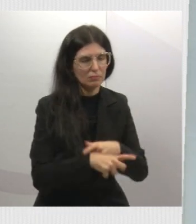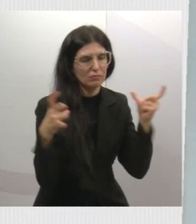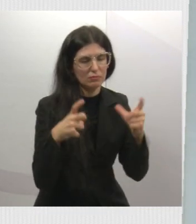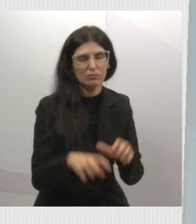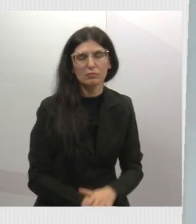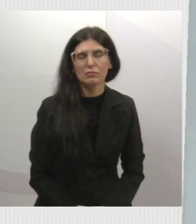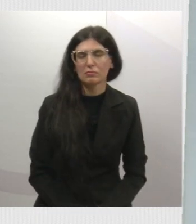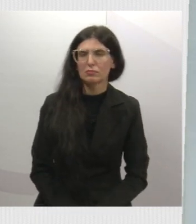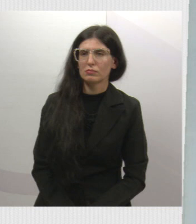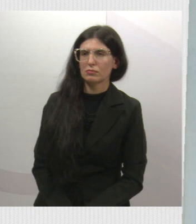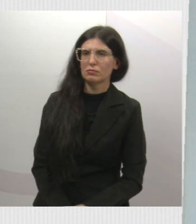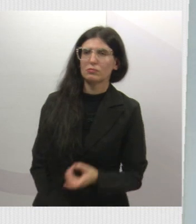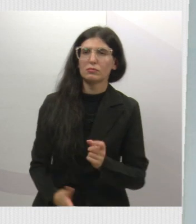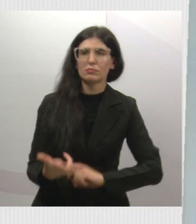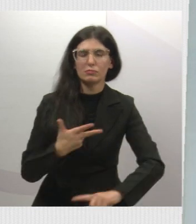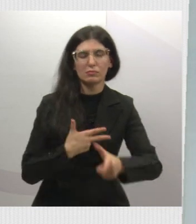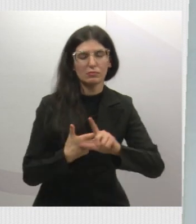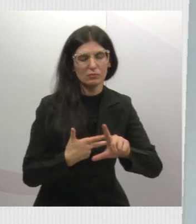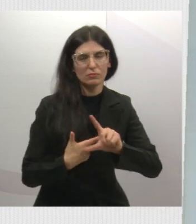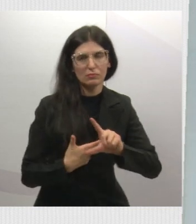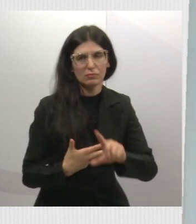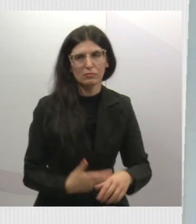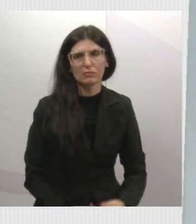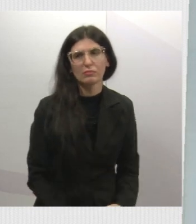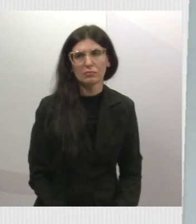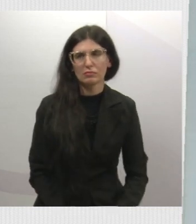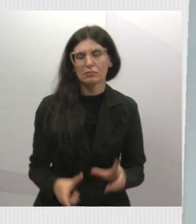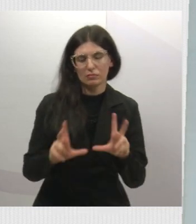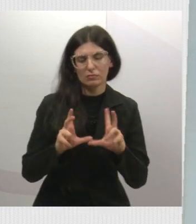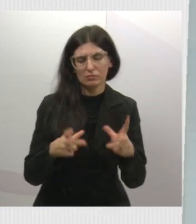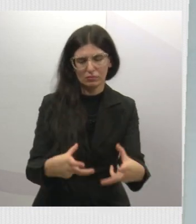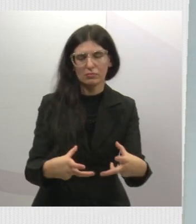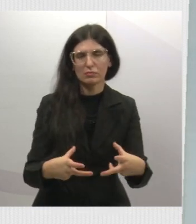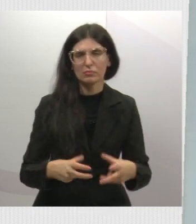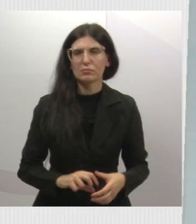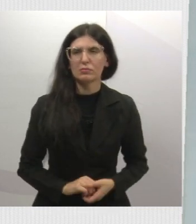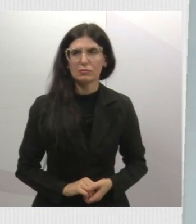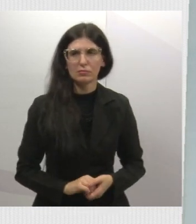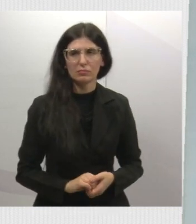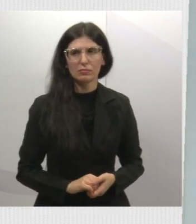Poder legislativo seria a Câmara Municipal.